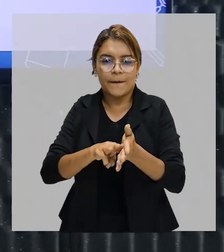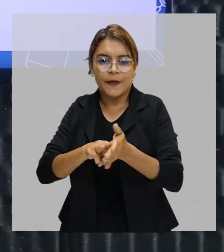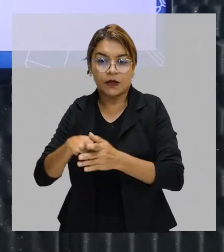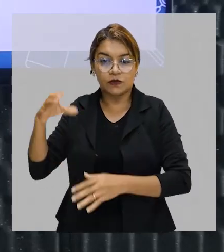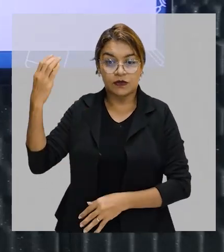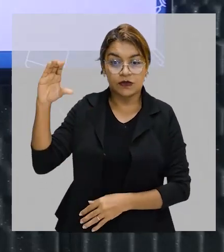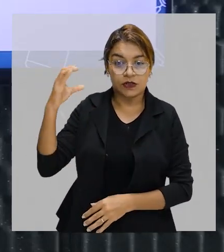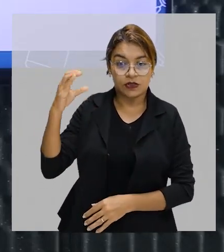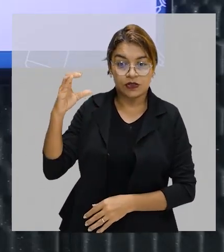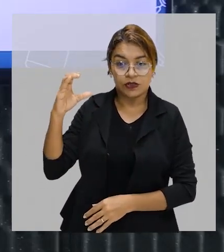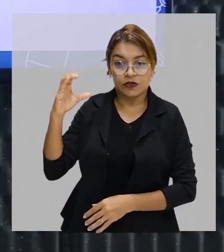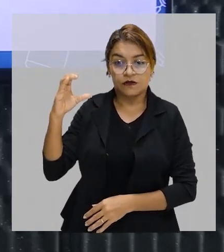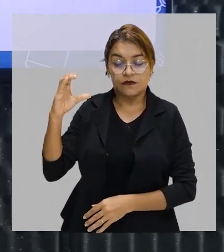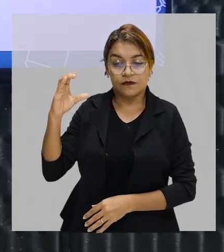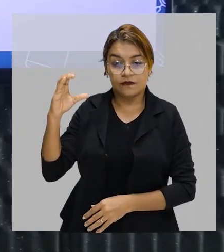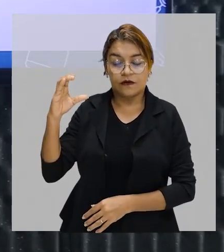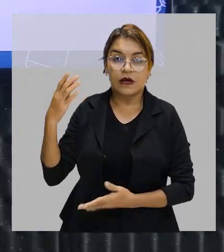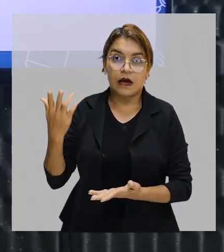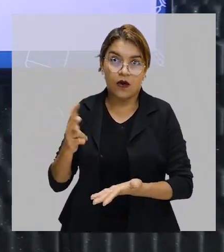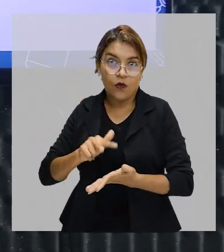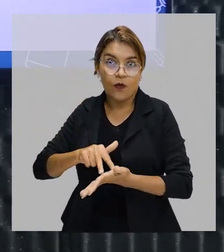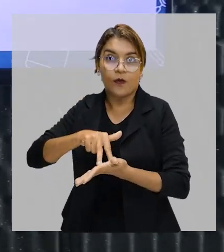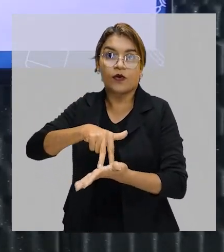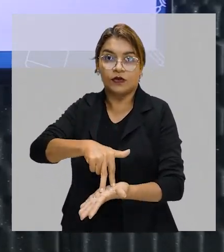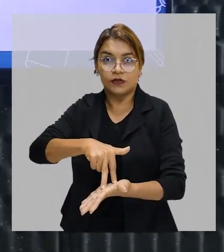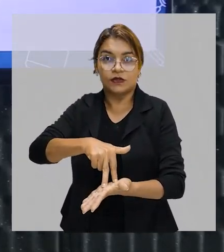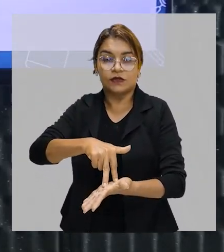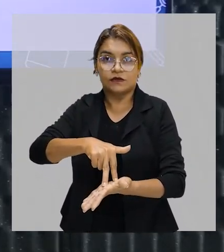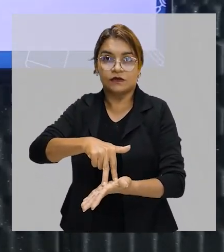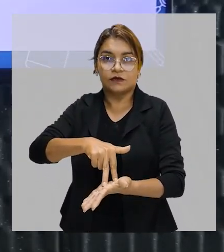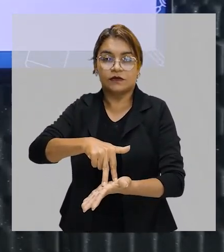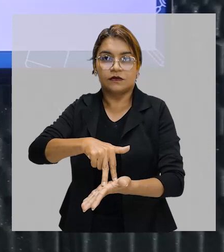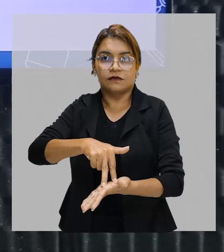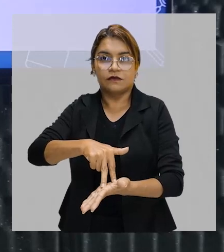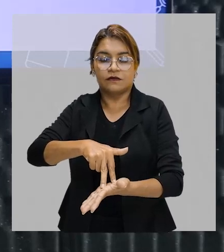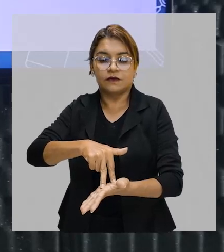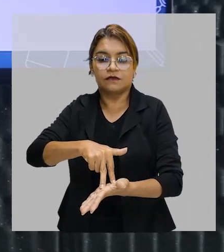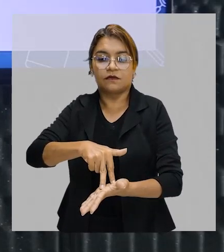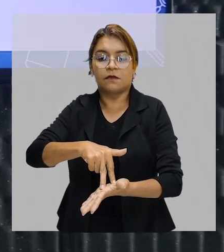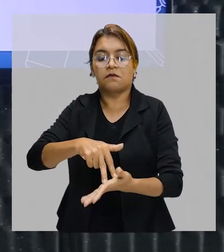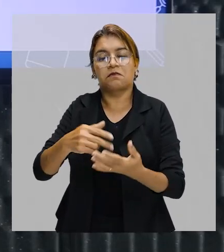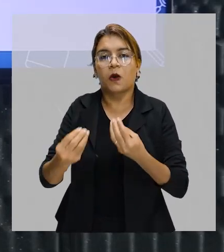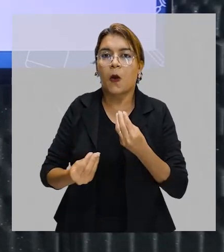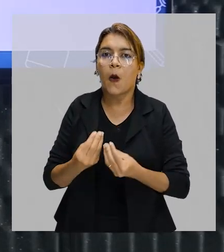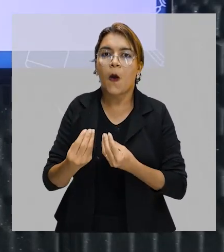método científico, segundo o positivismo, não levam ao conhecimento e por